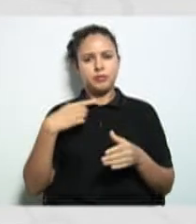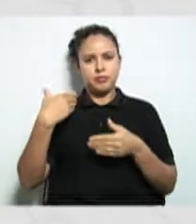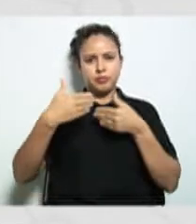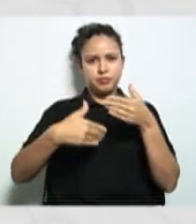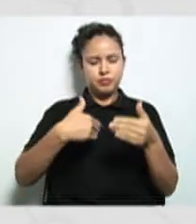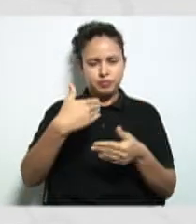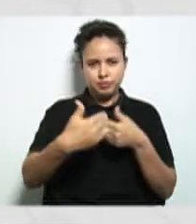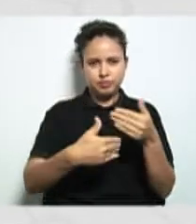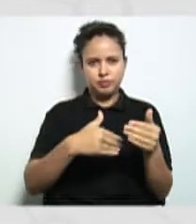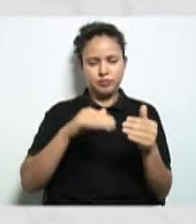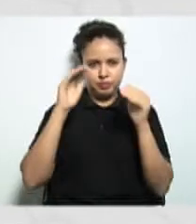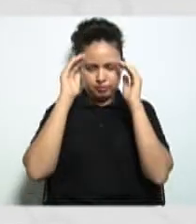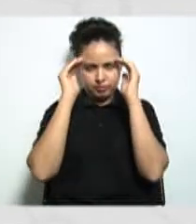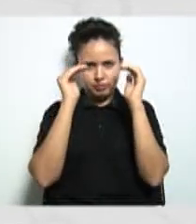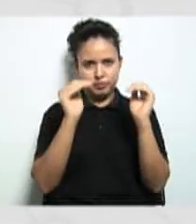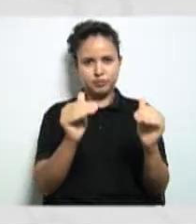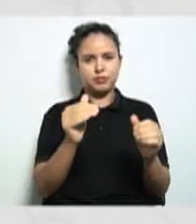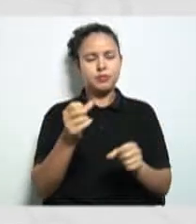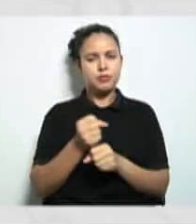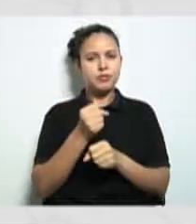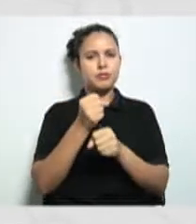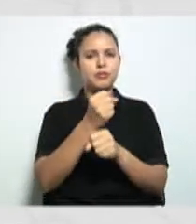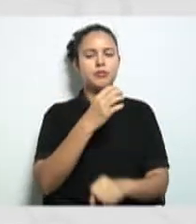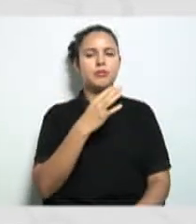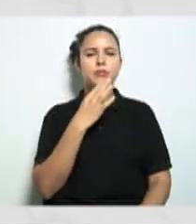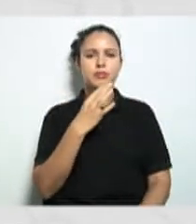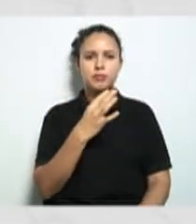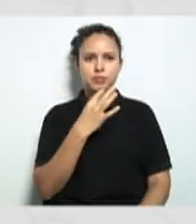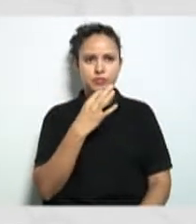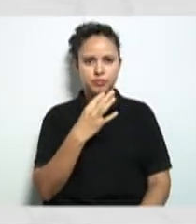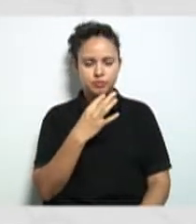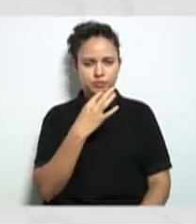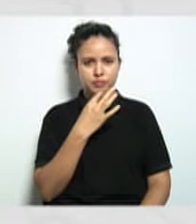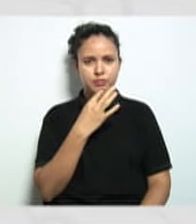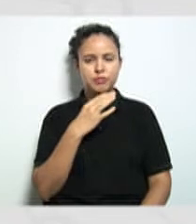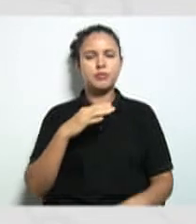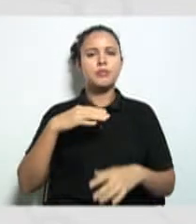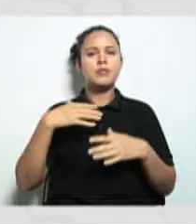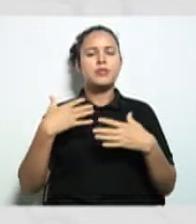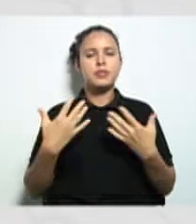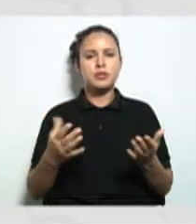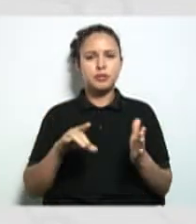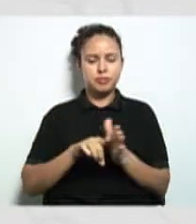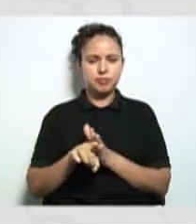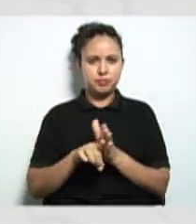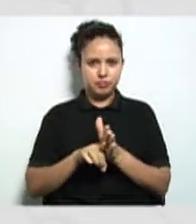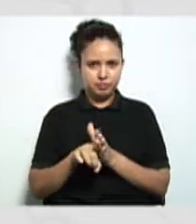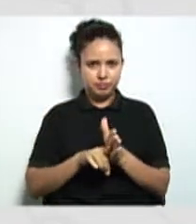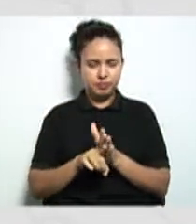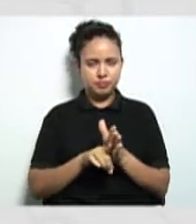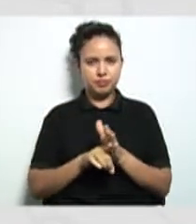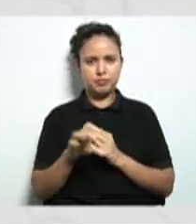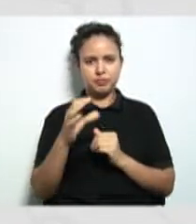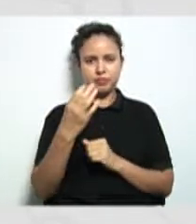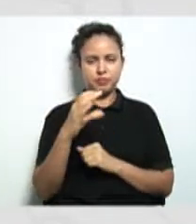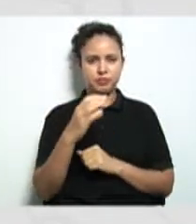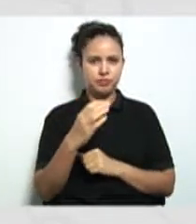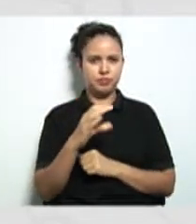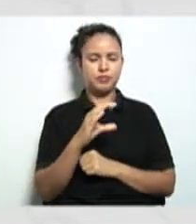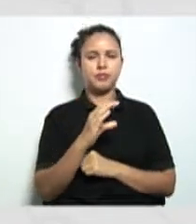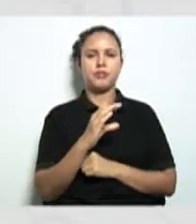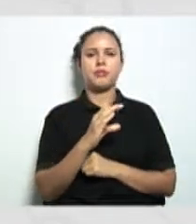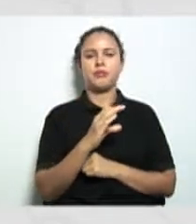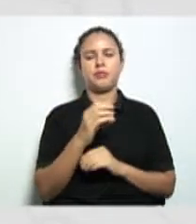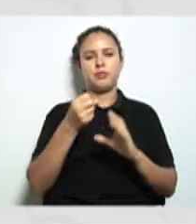ser seguido, ela faz uma construção de conhecimento. Então, na pesquisa científica, não vai